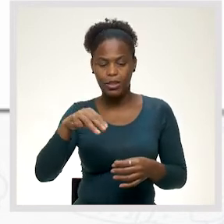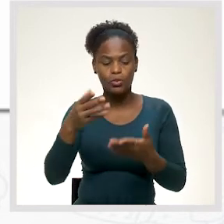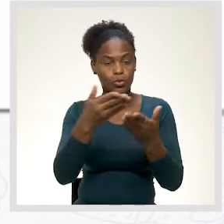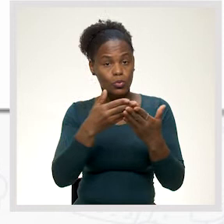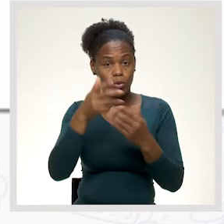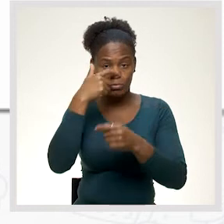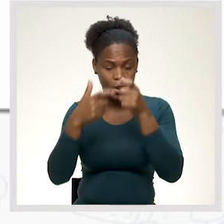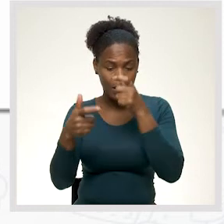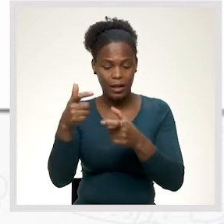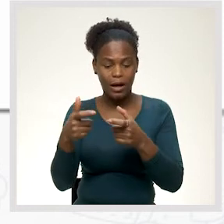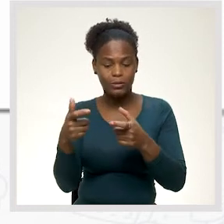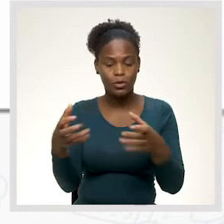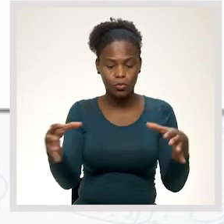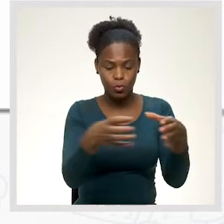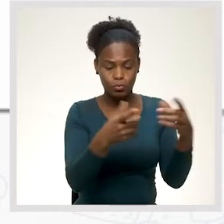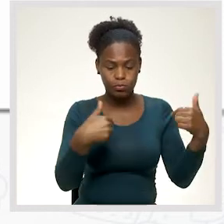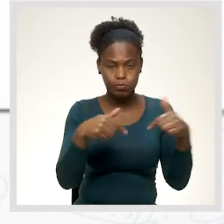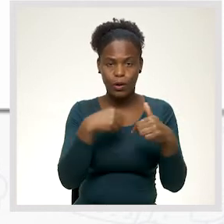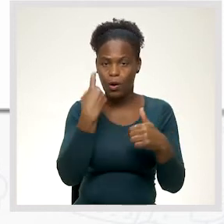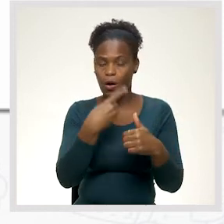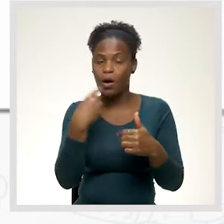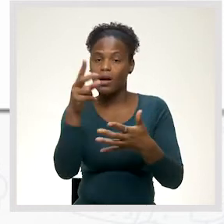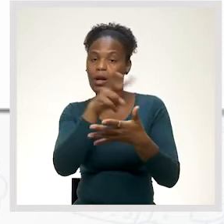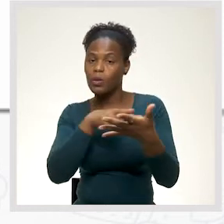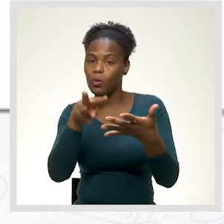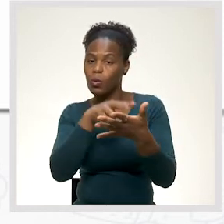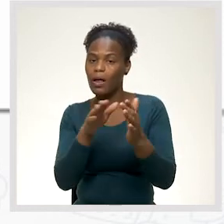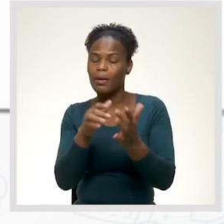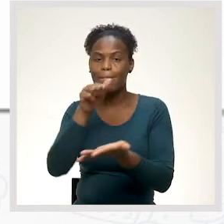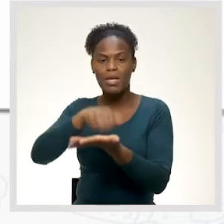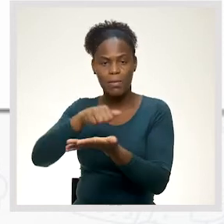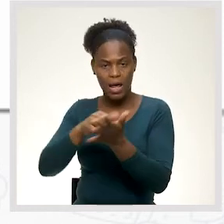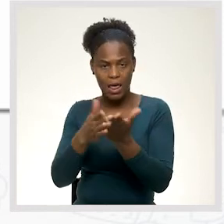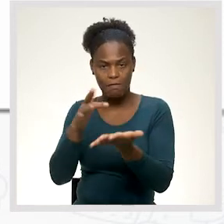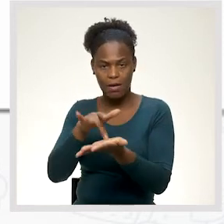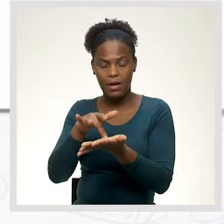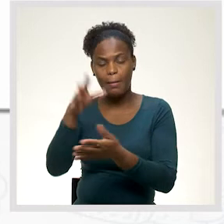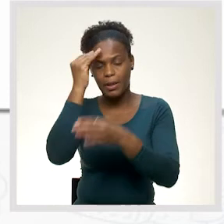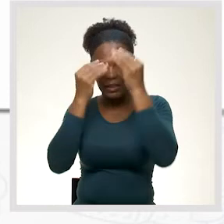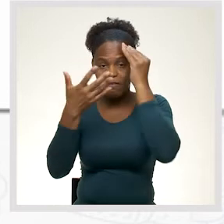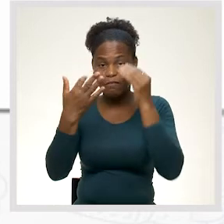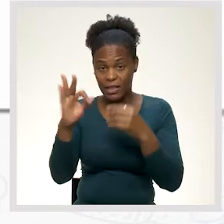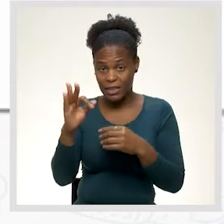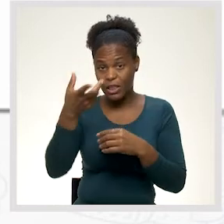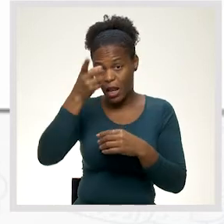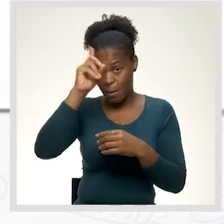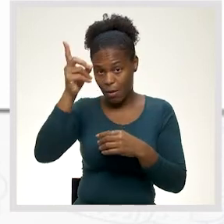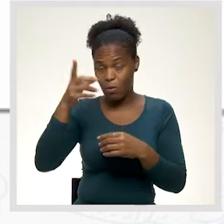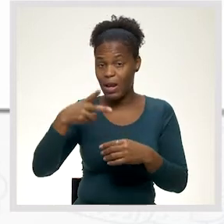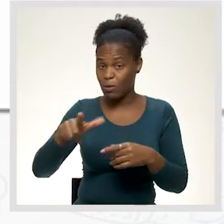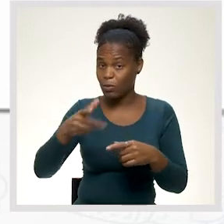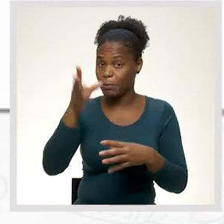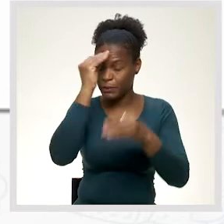Oratório, onde se iniciou também na leitura meditada da Bíblia. Aprendeu o francês e o alemão, fez leituras